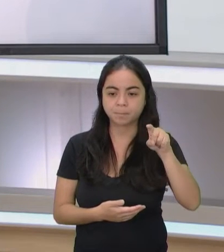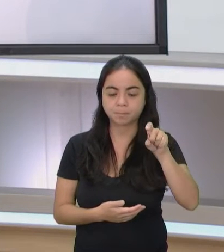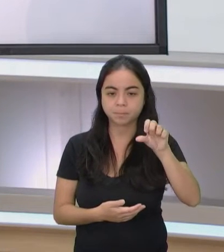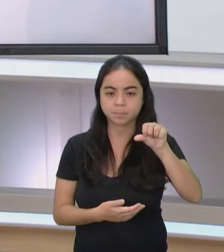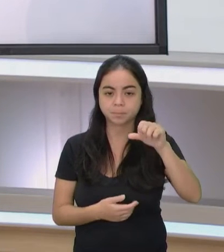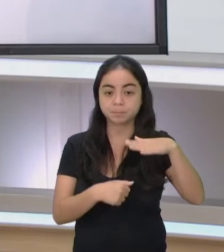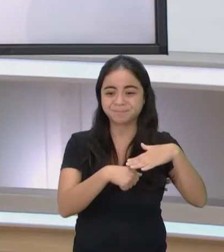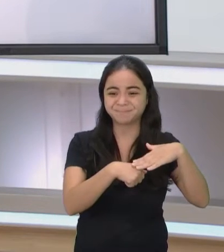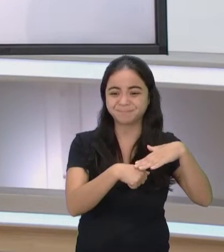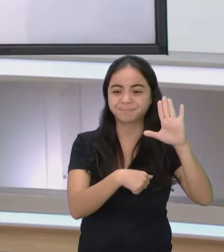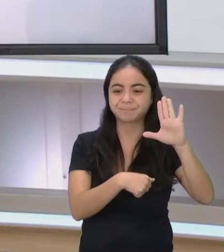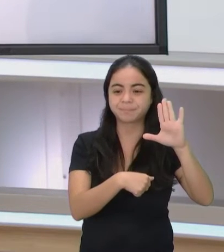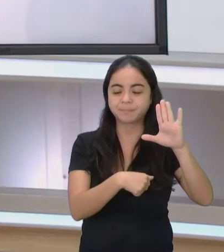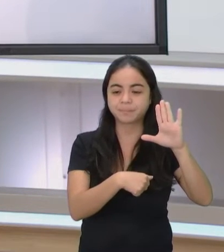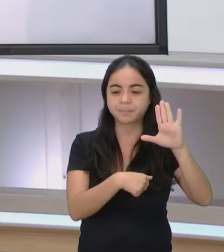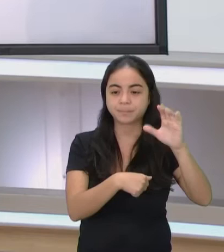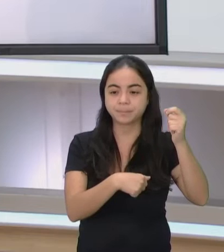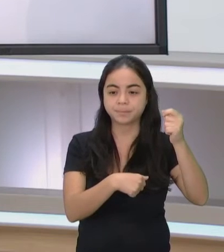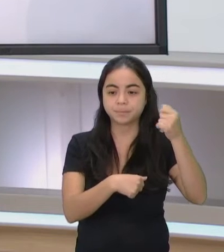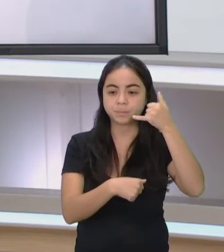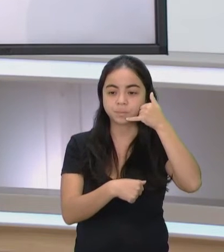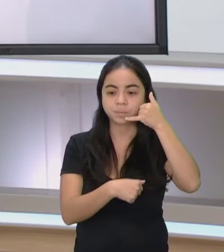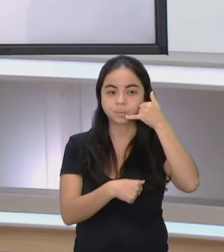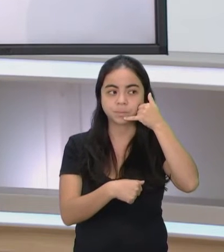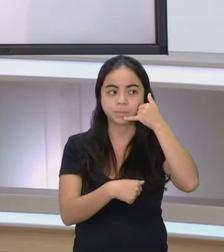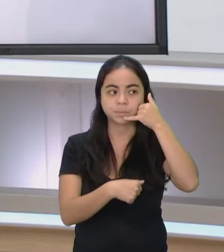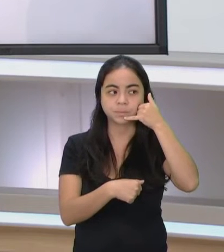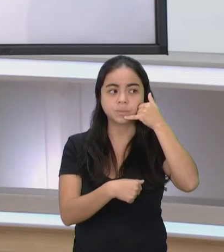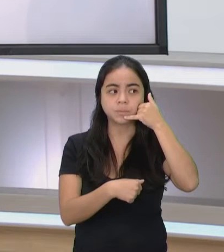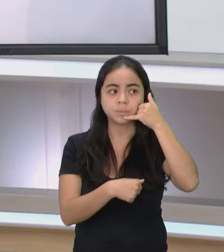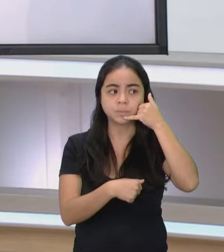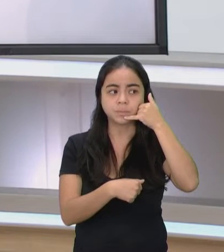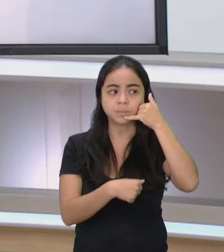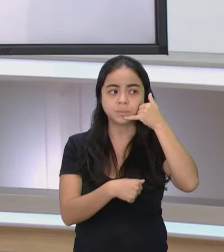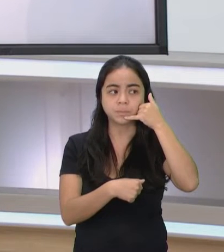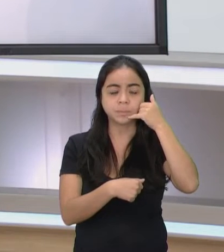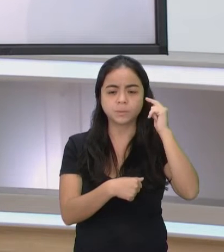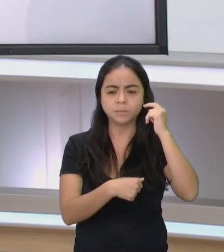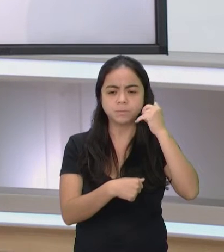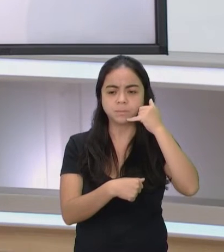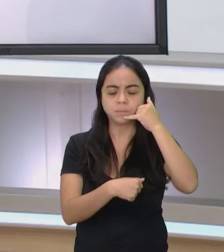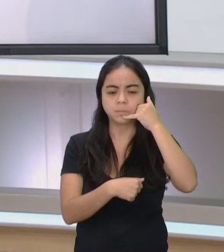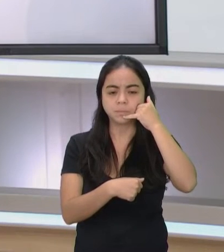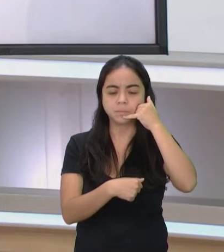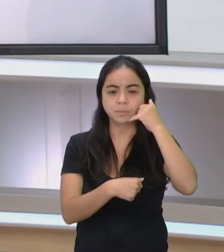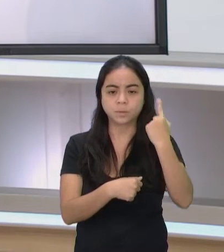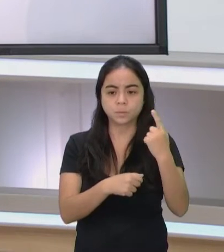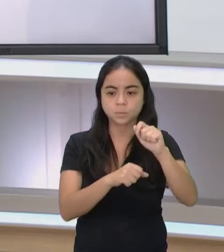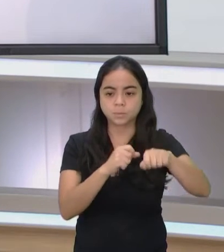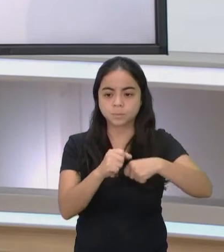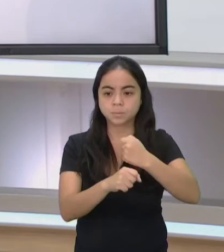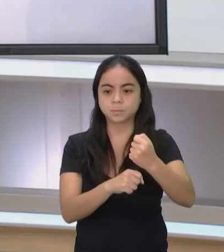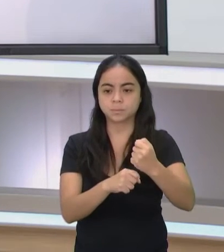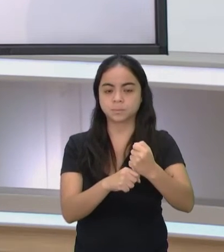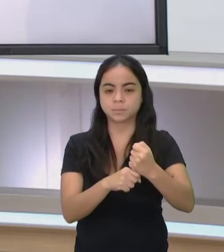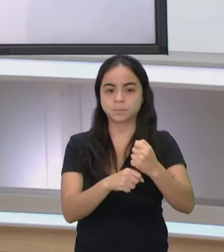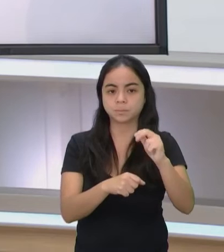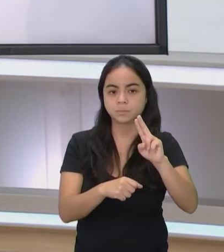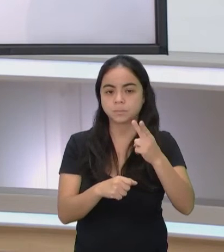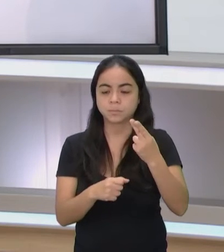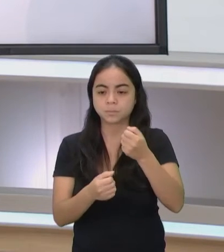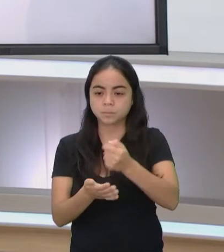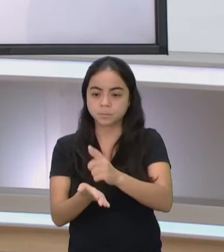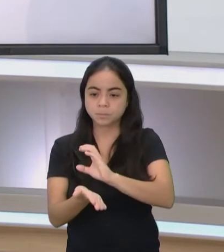39,6% a mais no celular e parcelar, né, a dívida aí em um ano, ou comprar